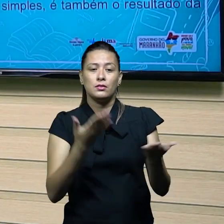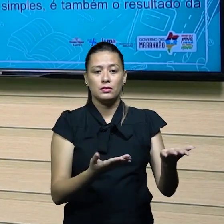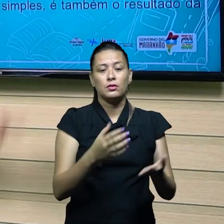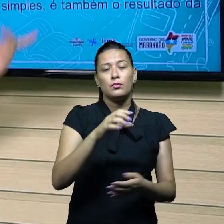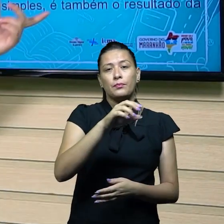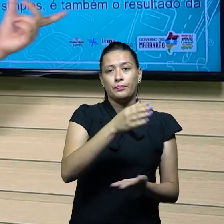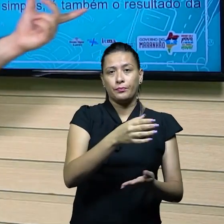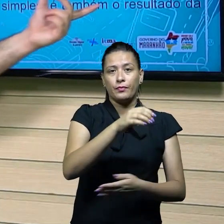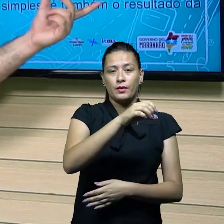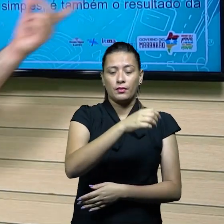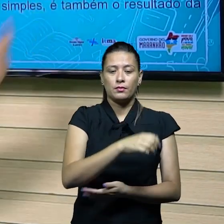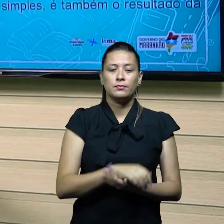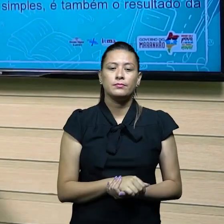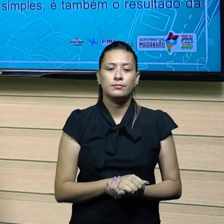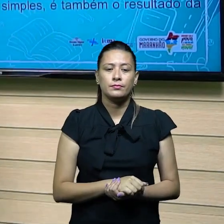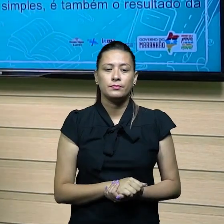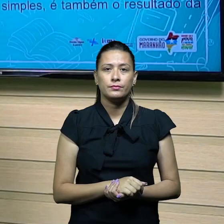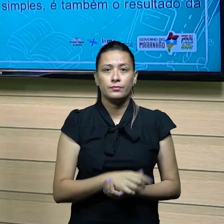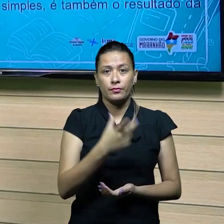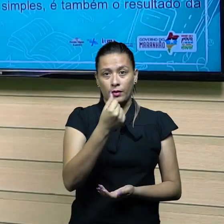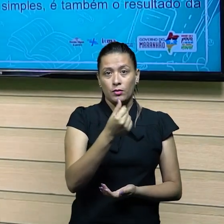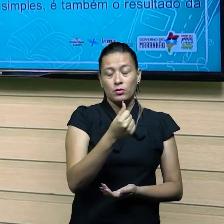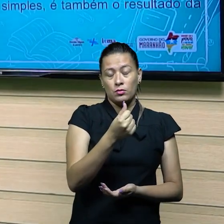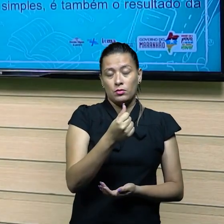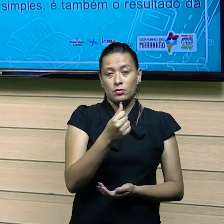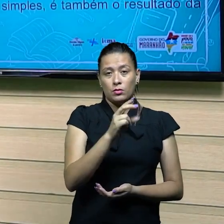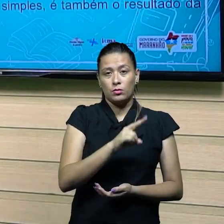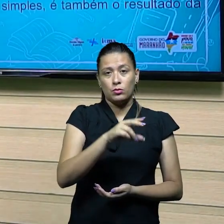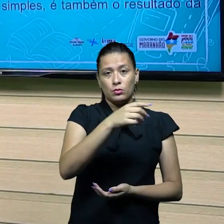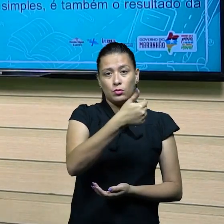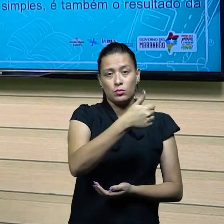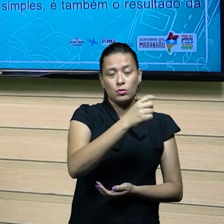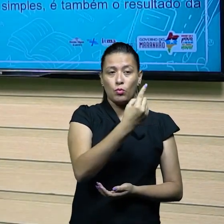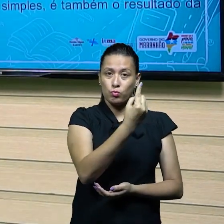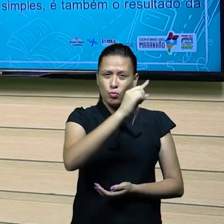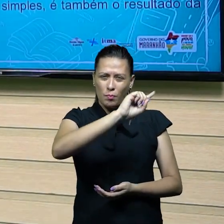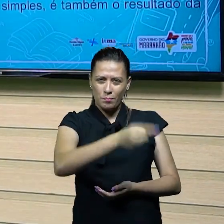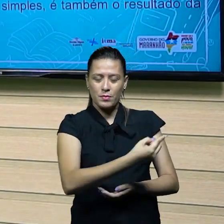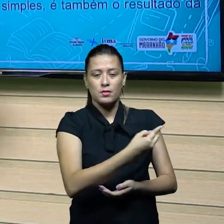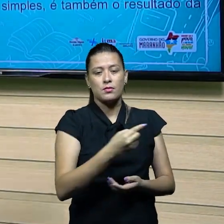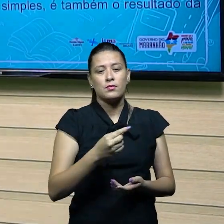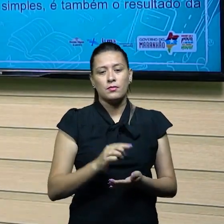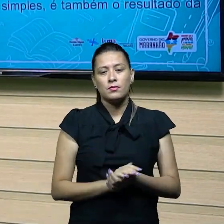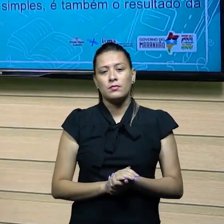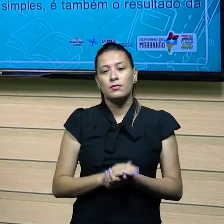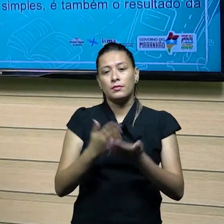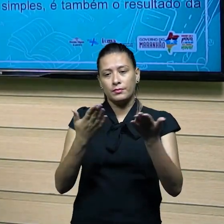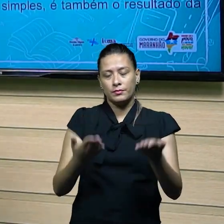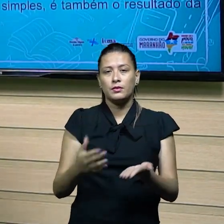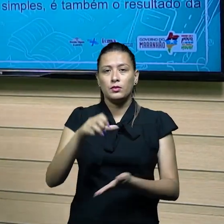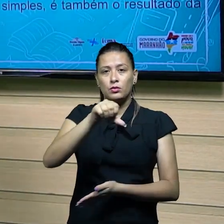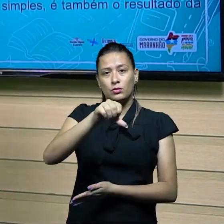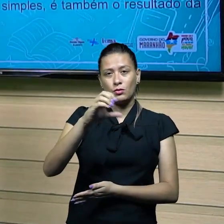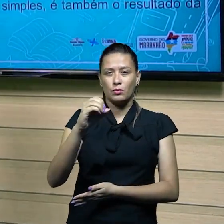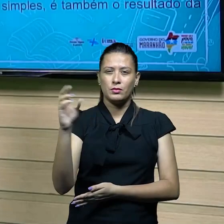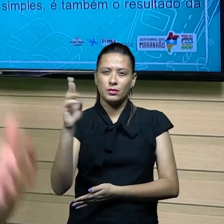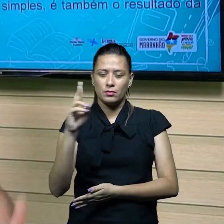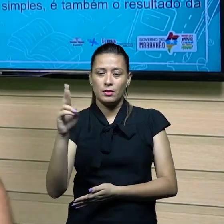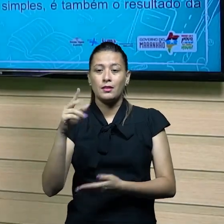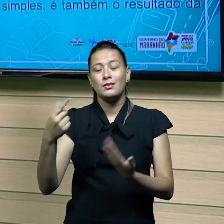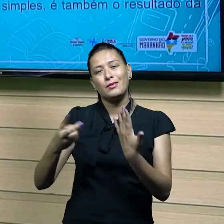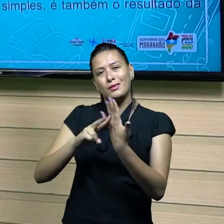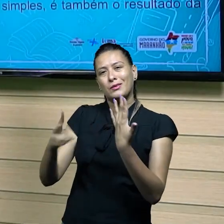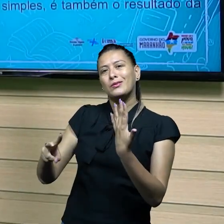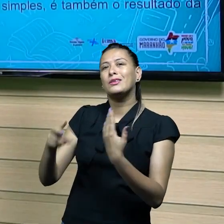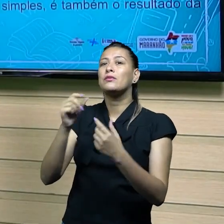de 900. Assim eu vou ter um prejuízo de R$100, tá? Então esse demonstrativo de resultado, ele analisa de maneira bem